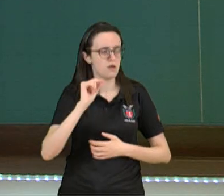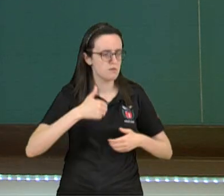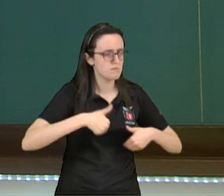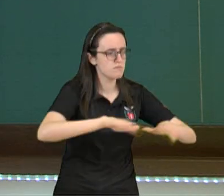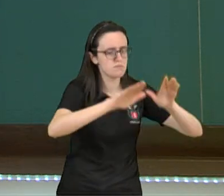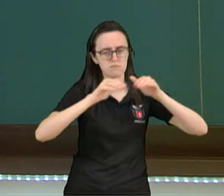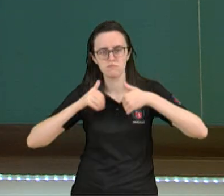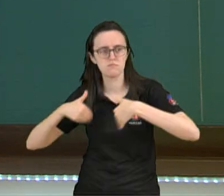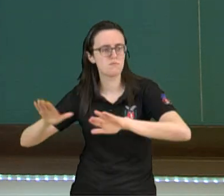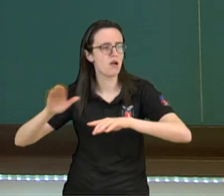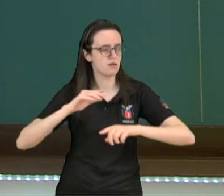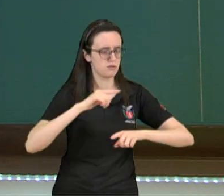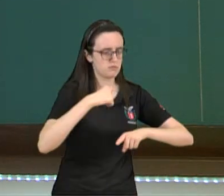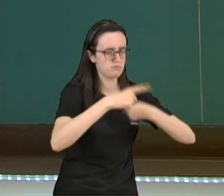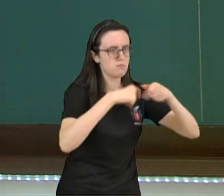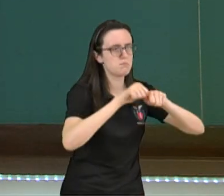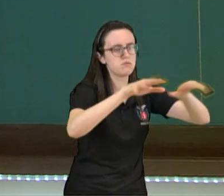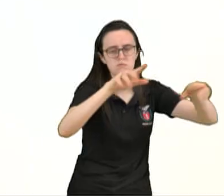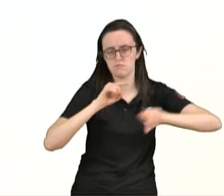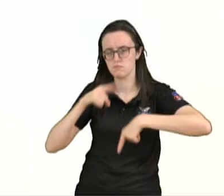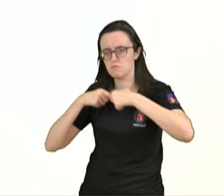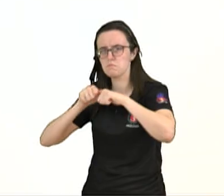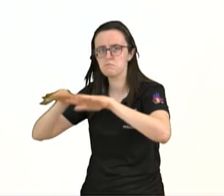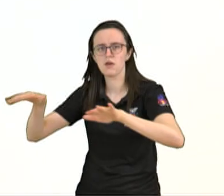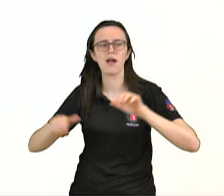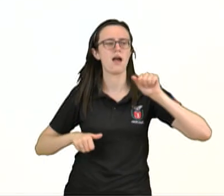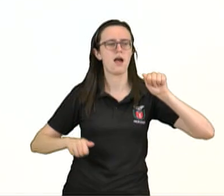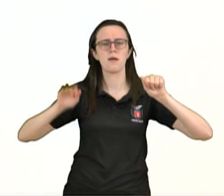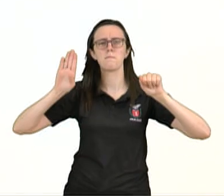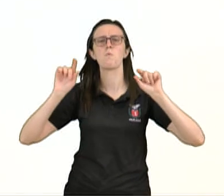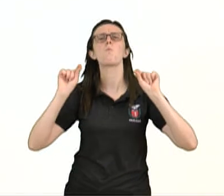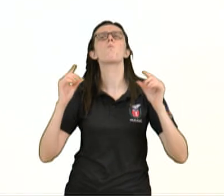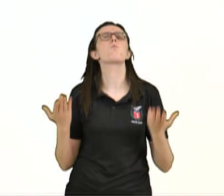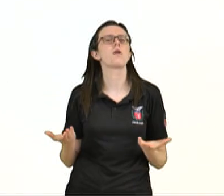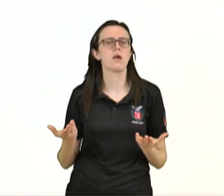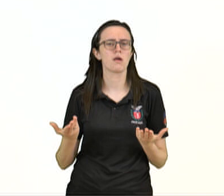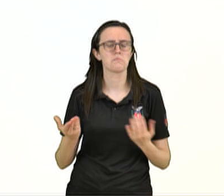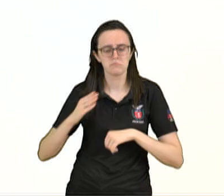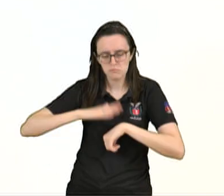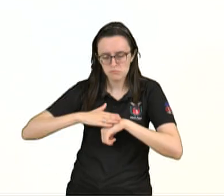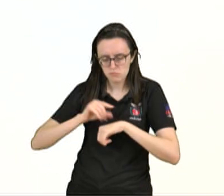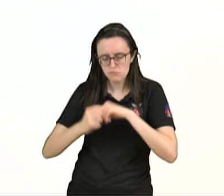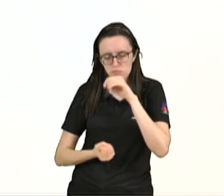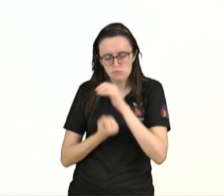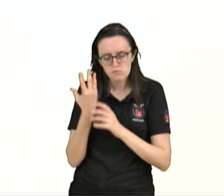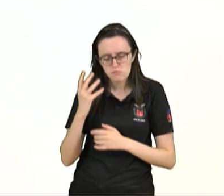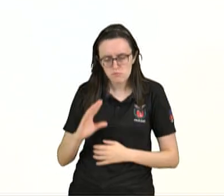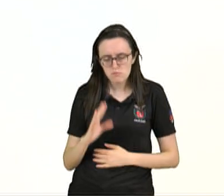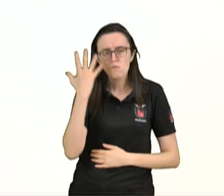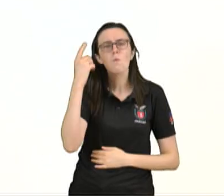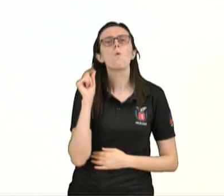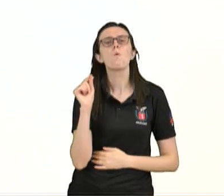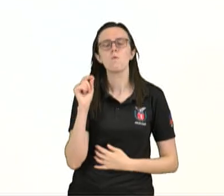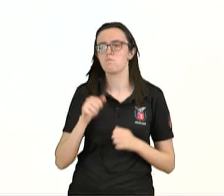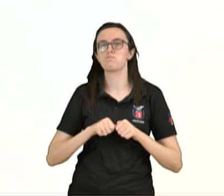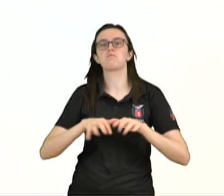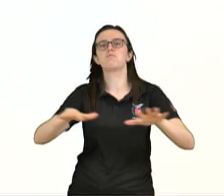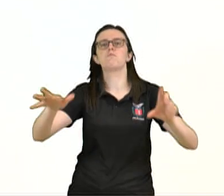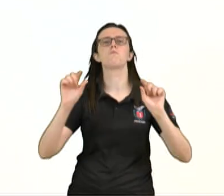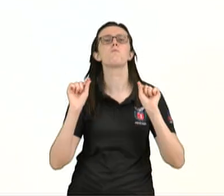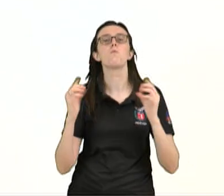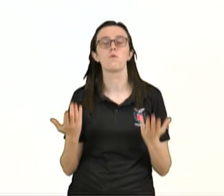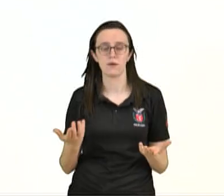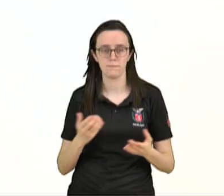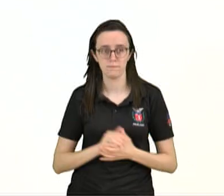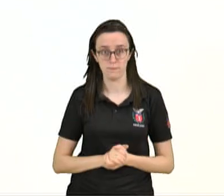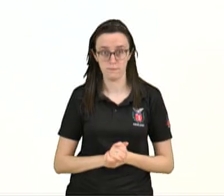das leituras A e B? Então, que fato que motivou estas duas manchetes que a gente acabou de ler?